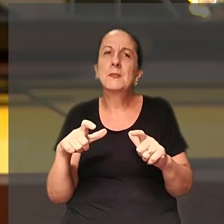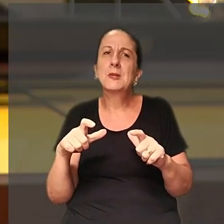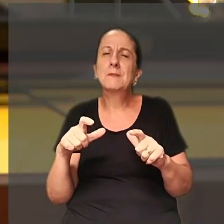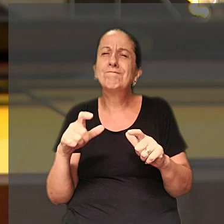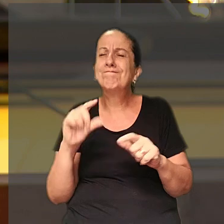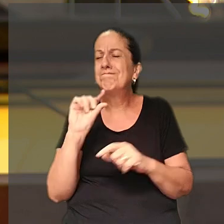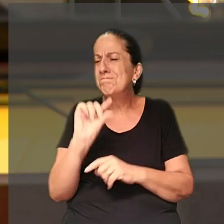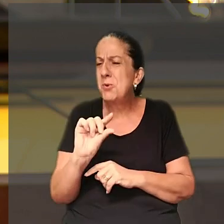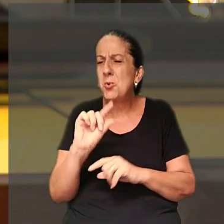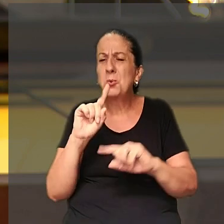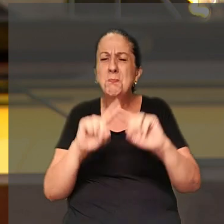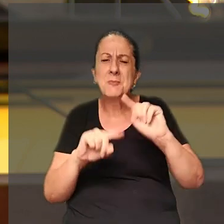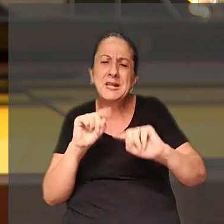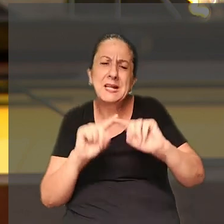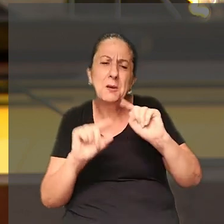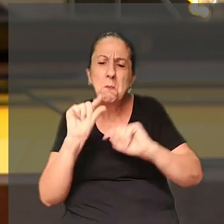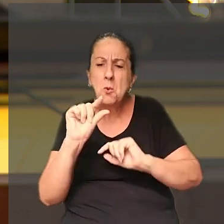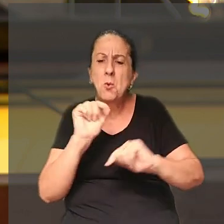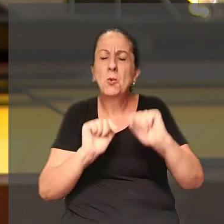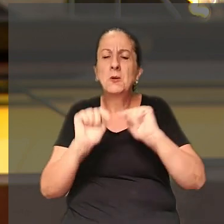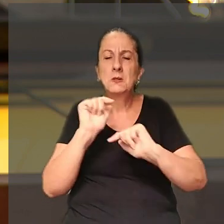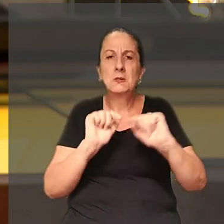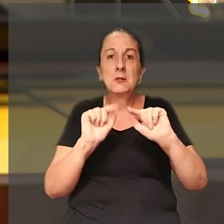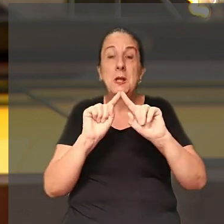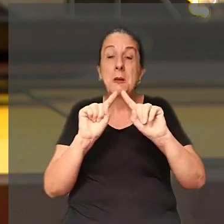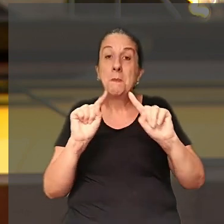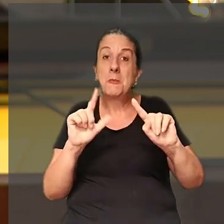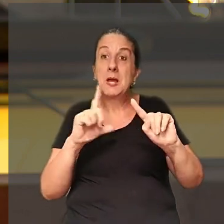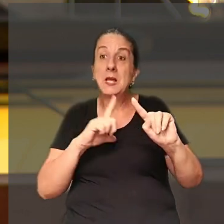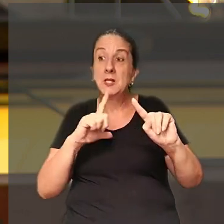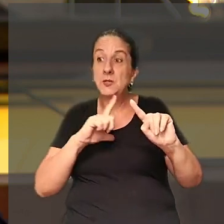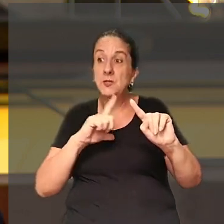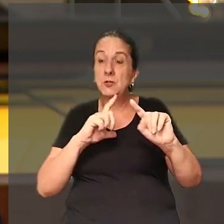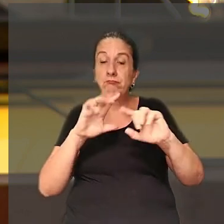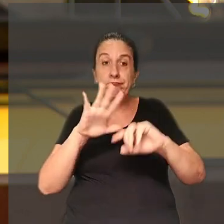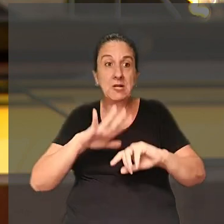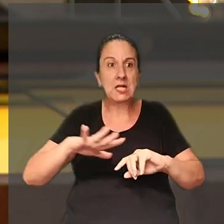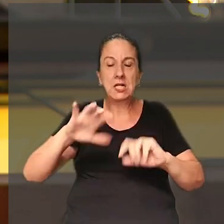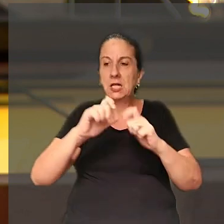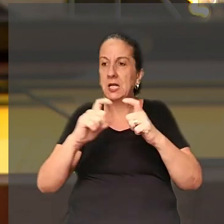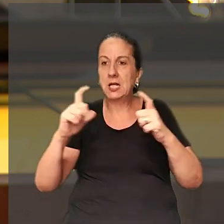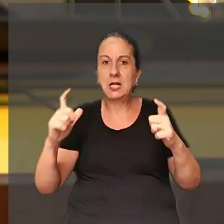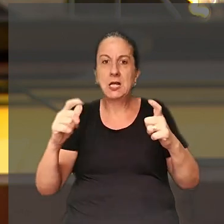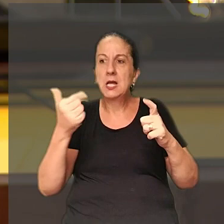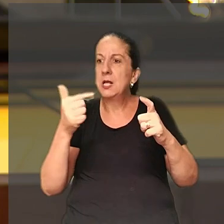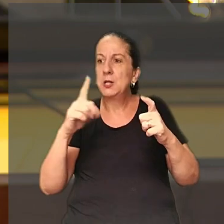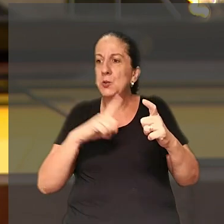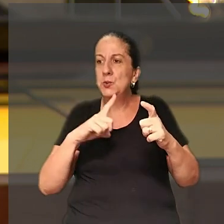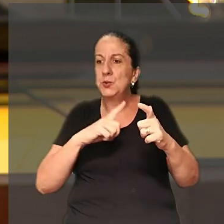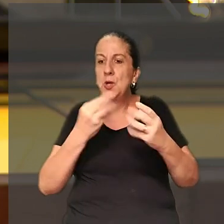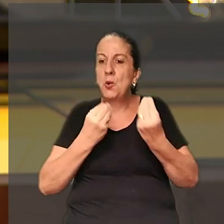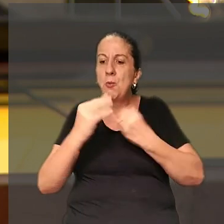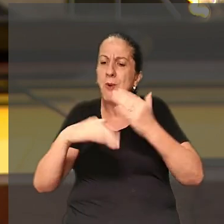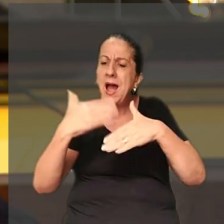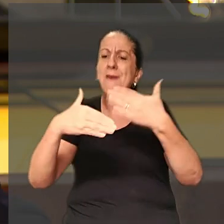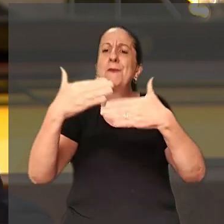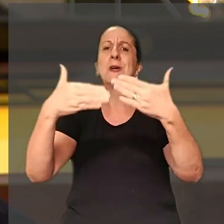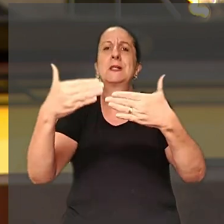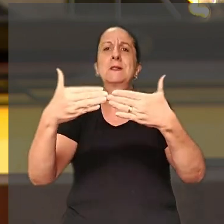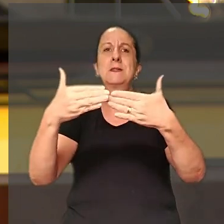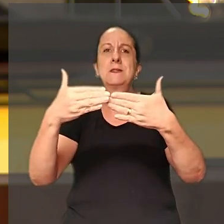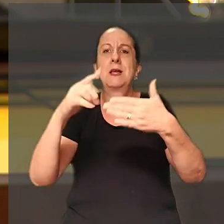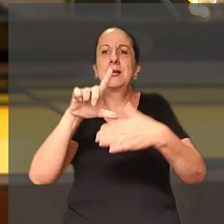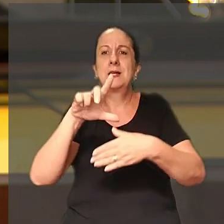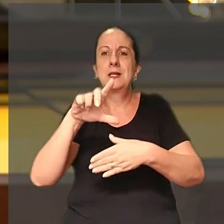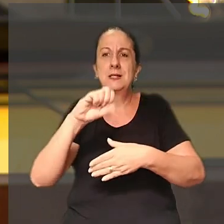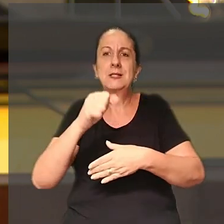diria assim, muito restrito, um mercado muito restrito, mas tinha um contingente muito grande. Então, eu não tinha como